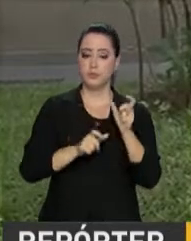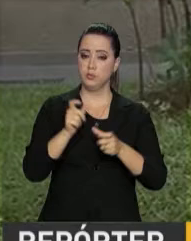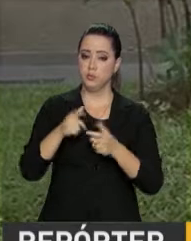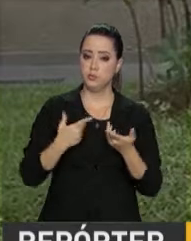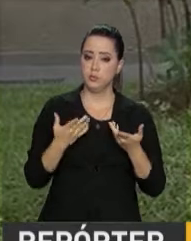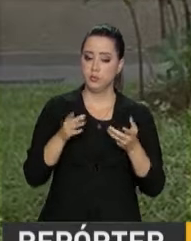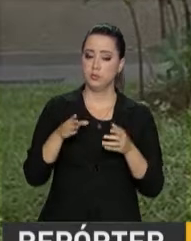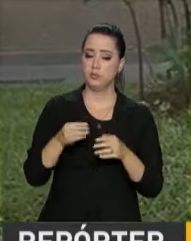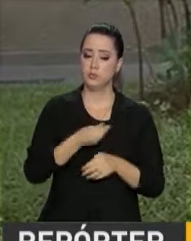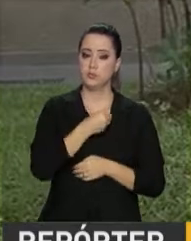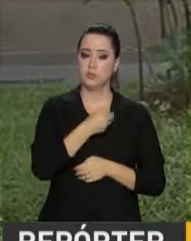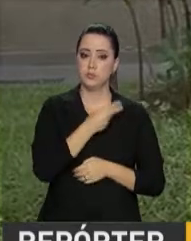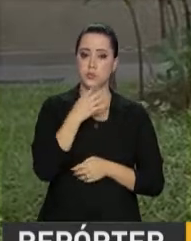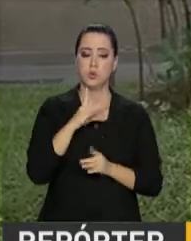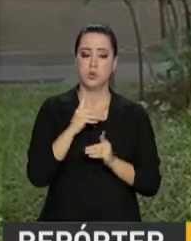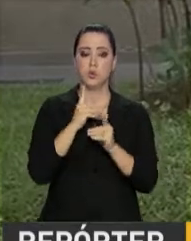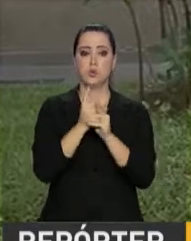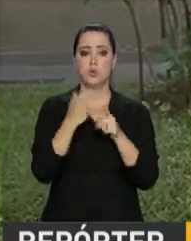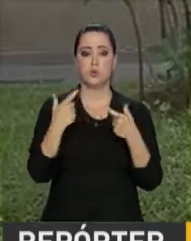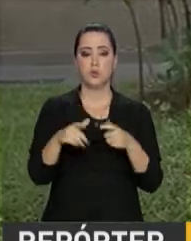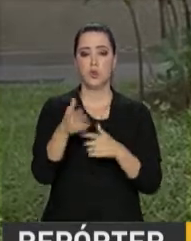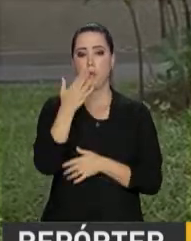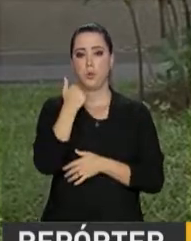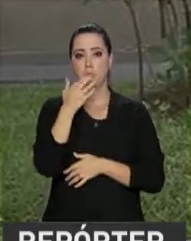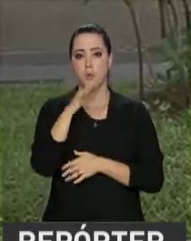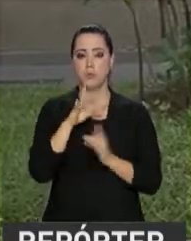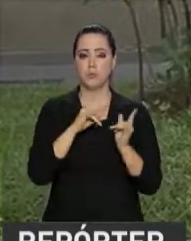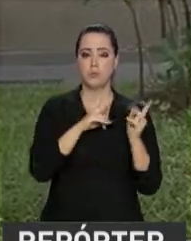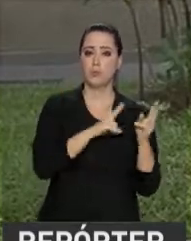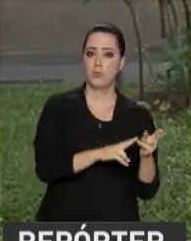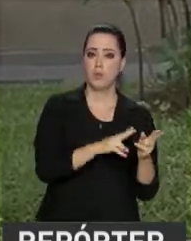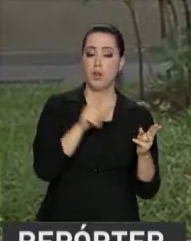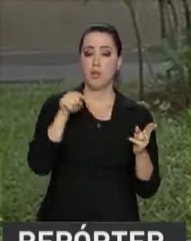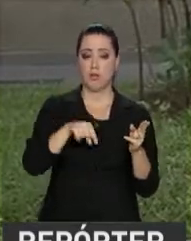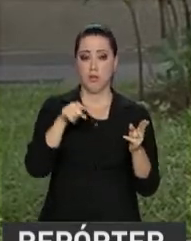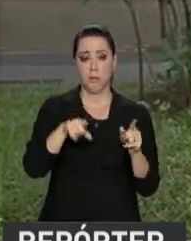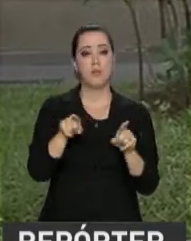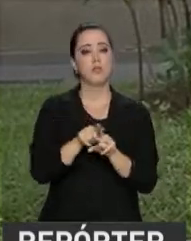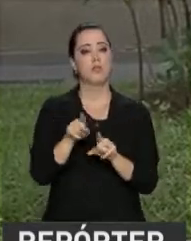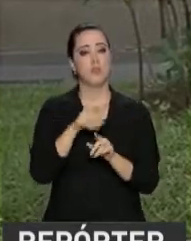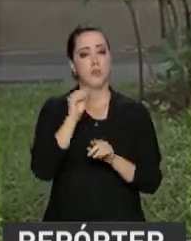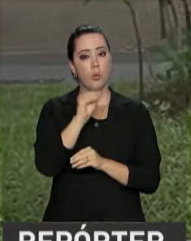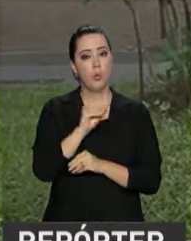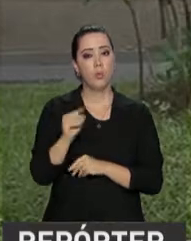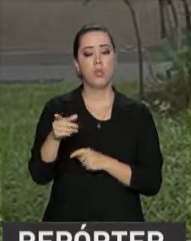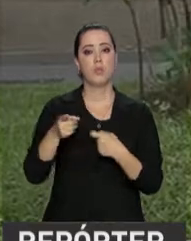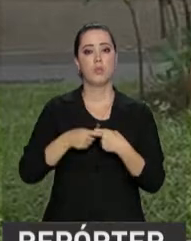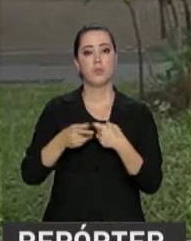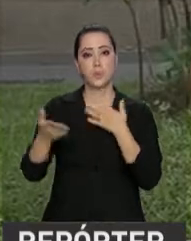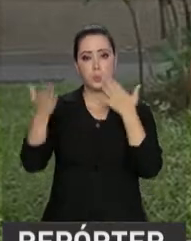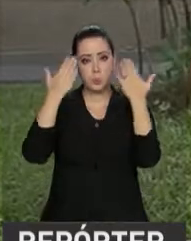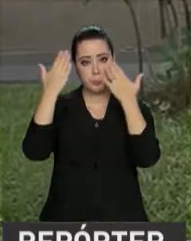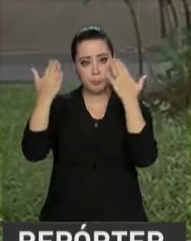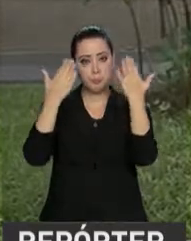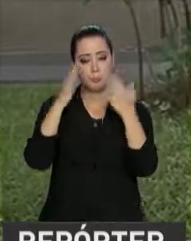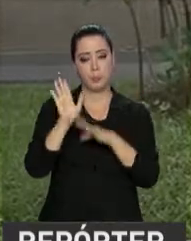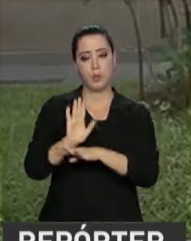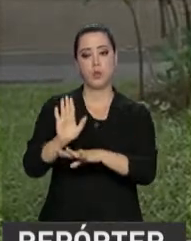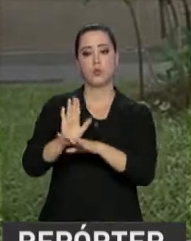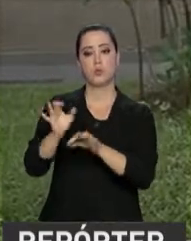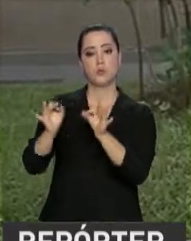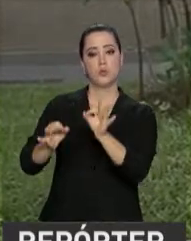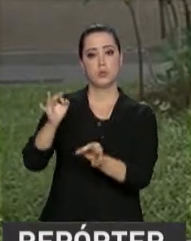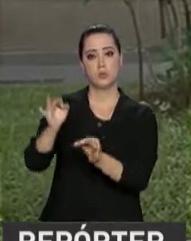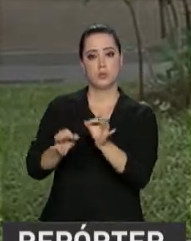venezuelanos não encontrou apenas um lugar para comer e dormir aqui eles têm atendimento médico e psicológico assistência